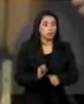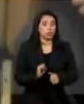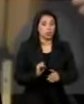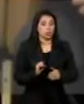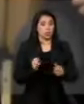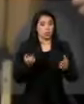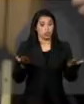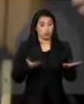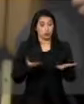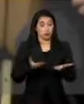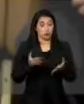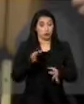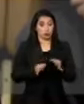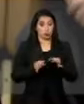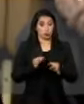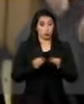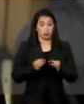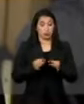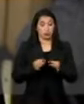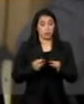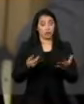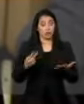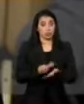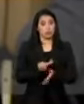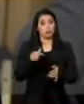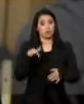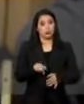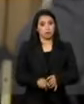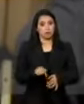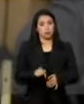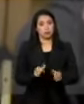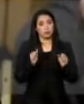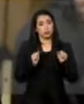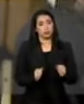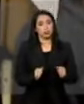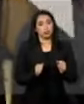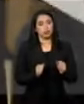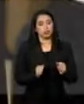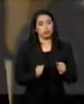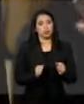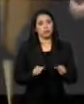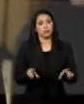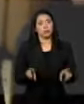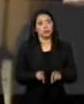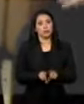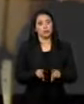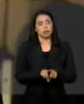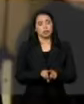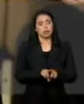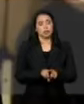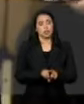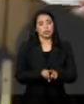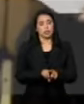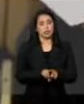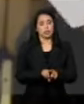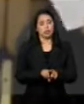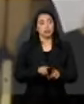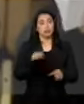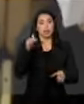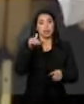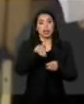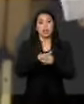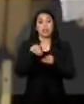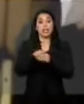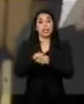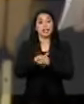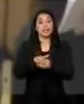julgamento que emanará dessa corte, poderão haver reflexos, inclusive, na seara eleitoral, porque se daqui